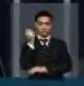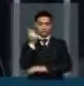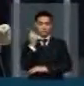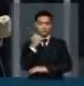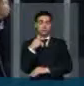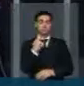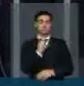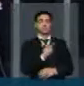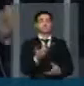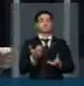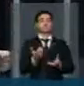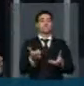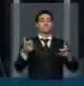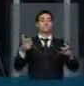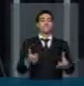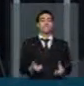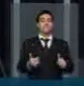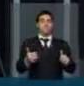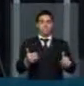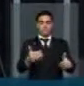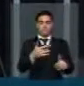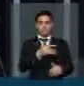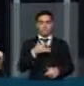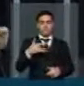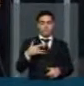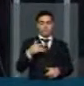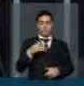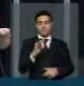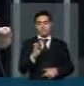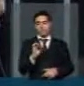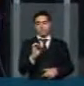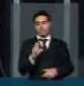queremos que esteja no Ministério da Saúde a terapia floral.